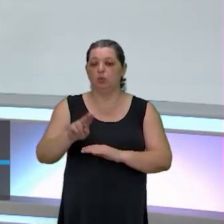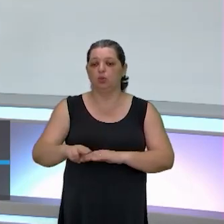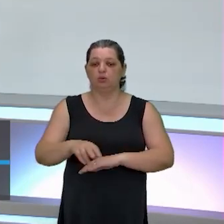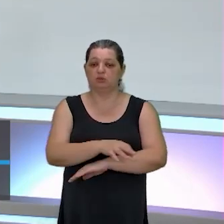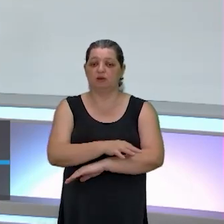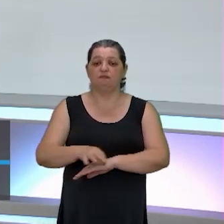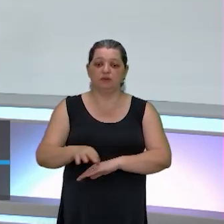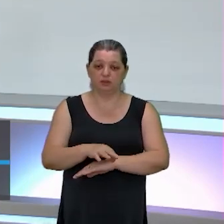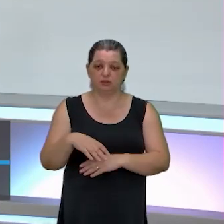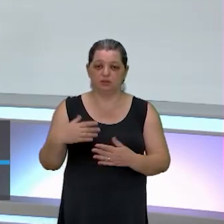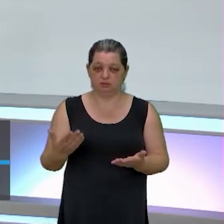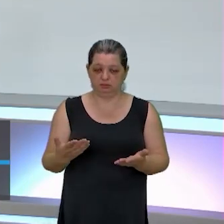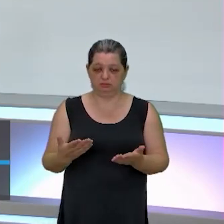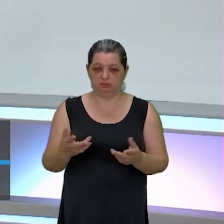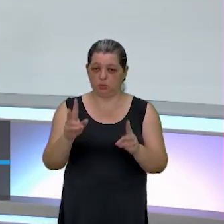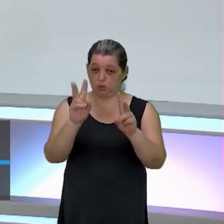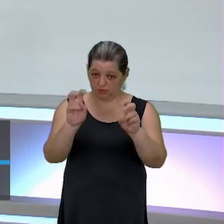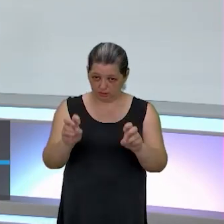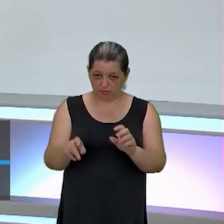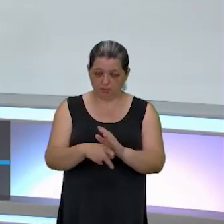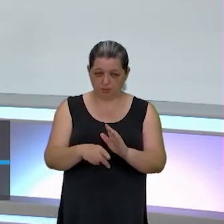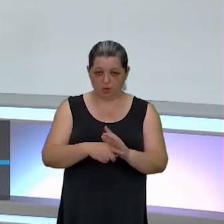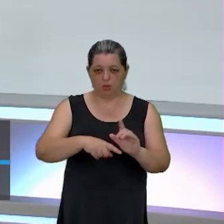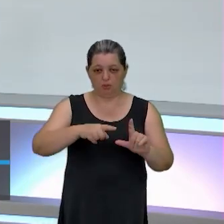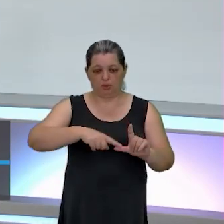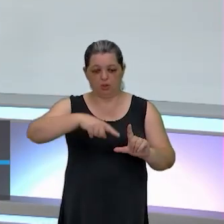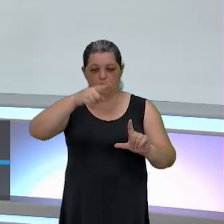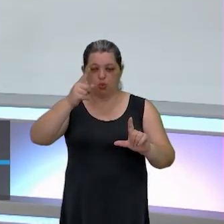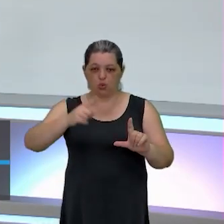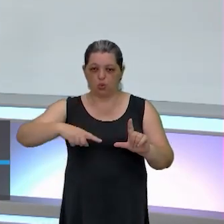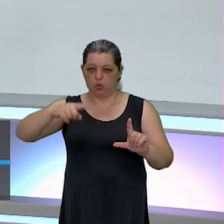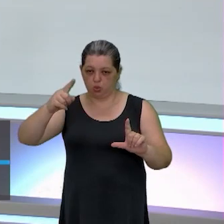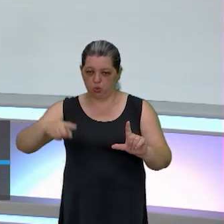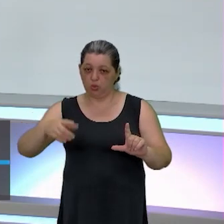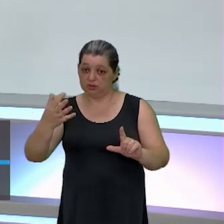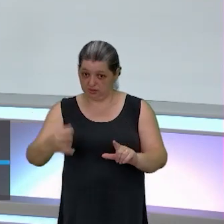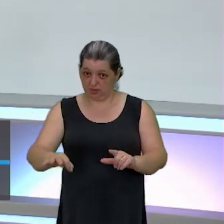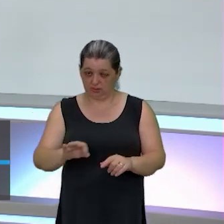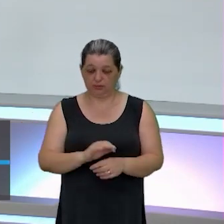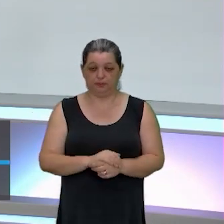ali sobre ondas um do artorias certo